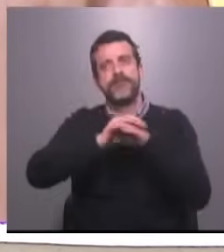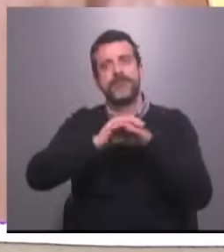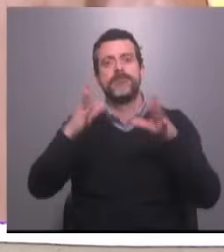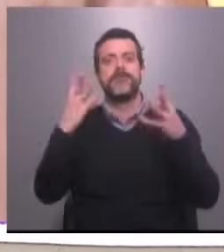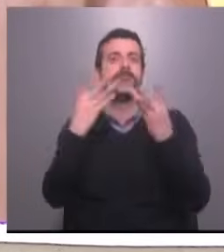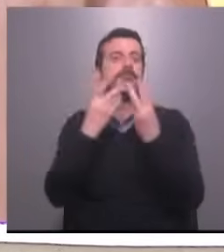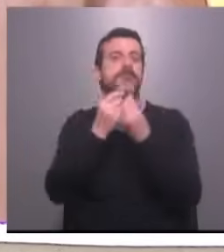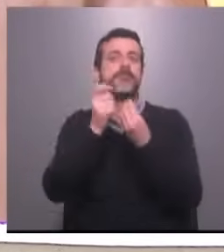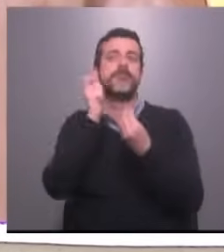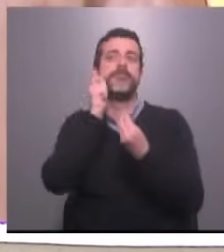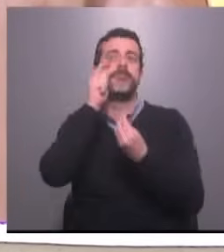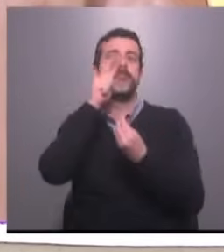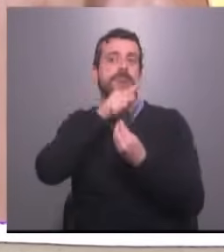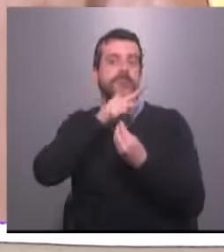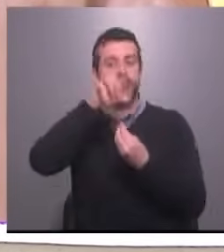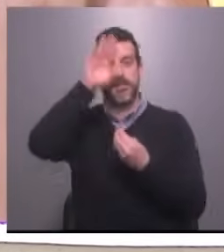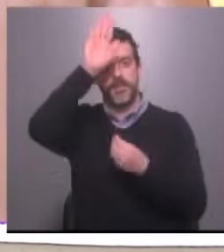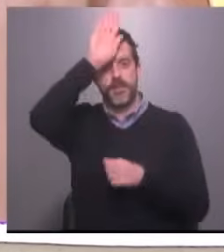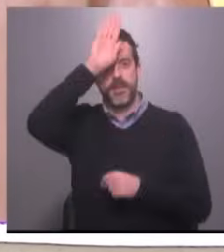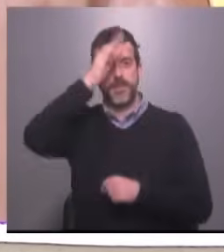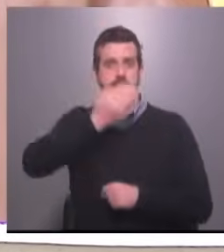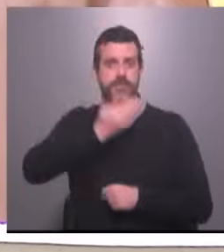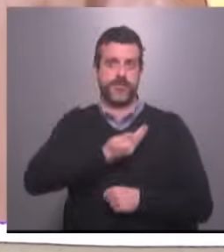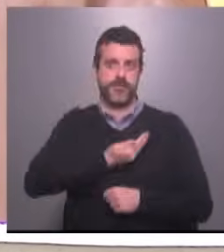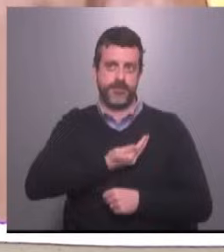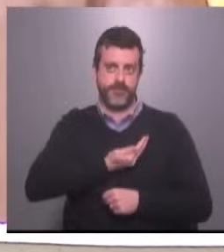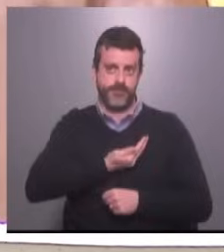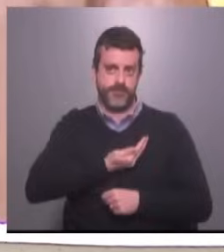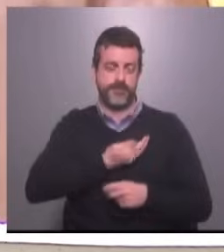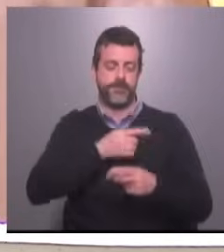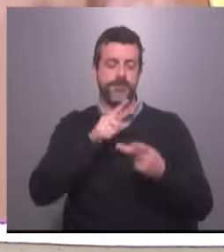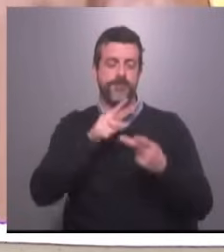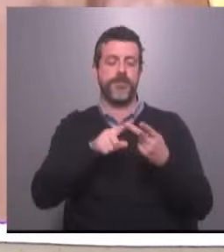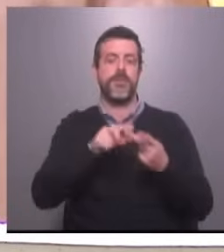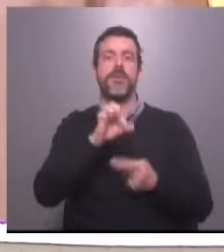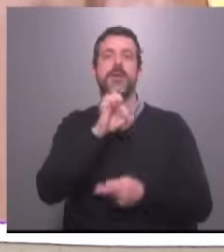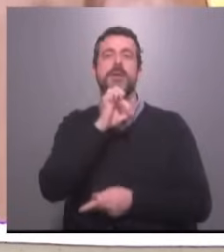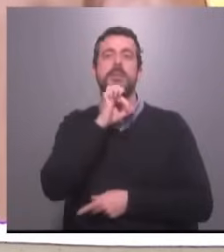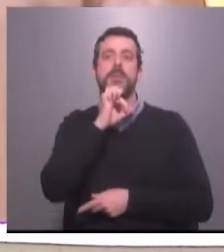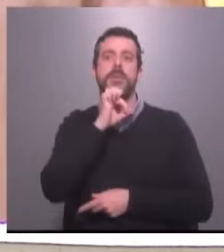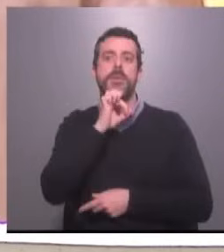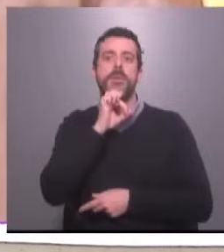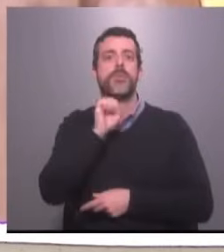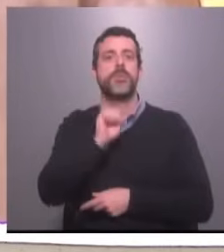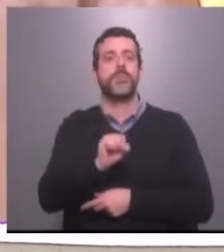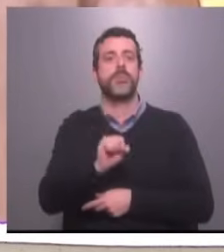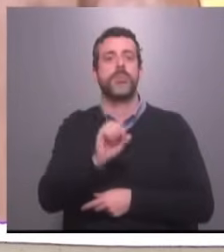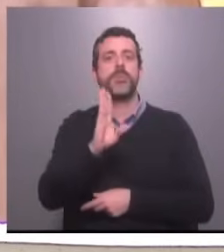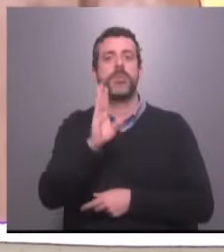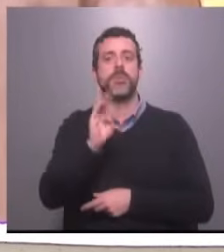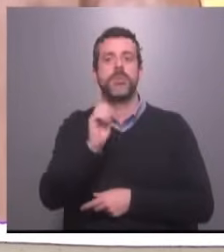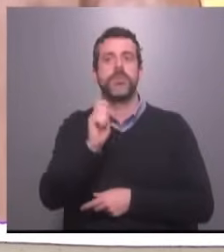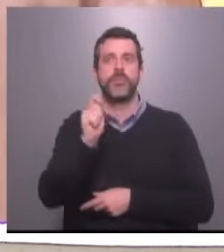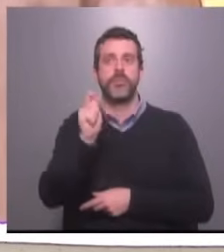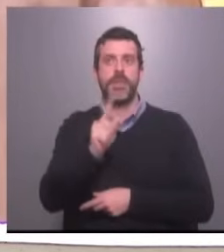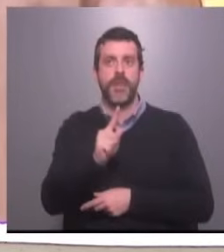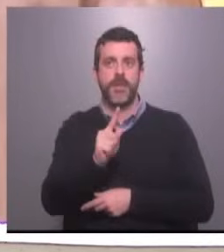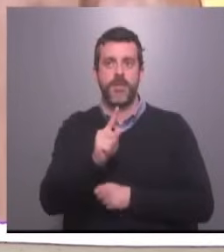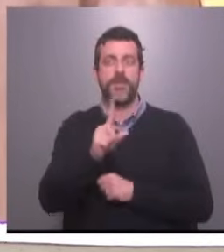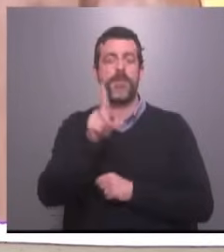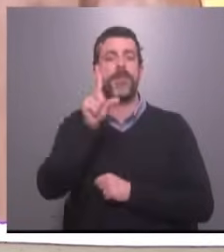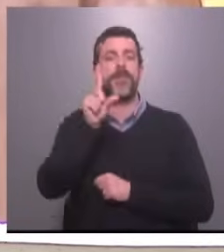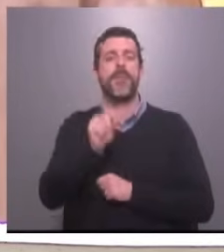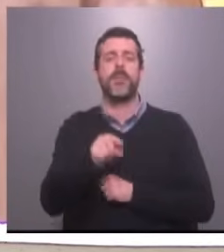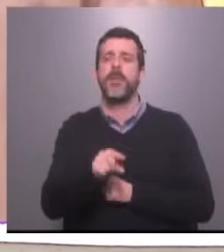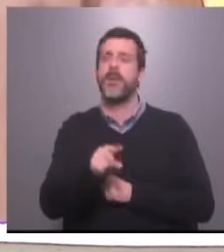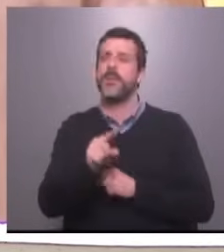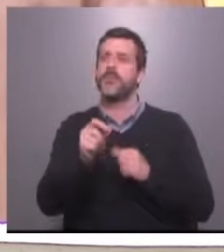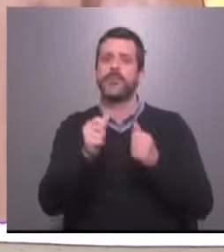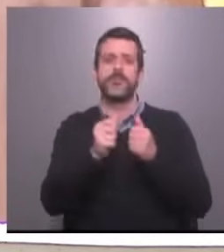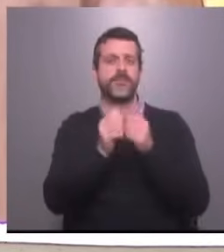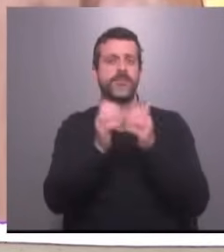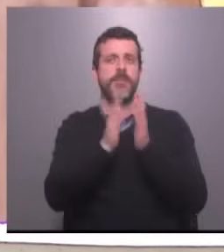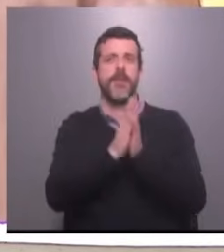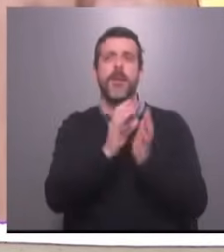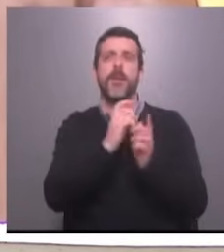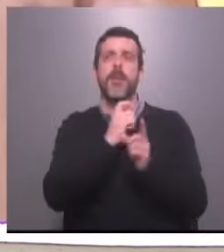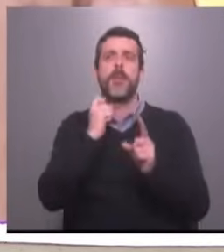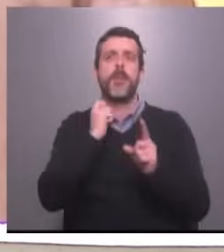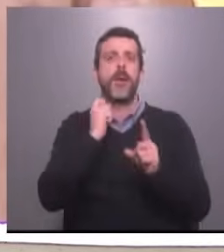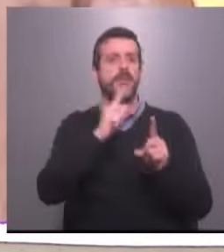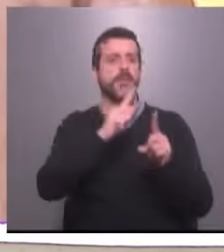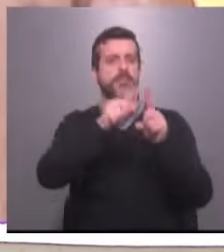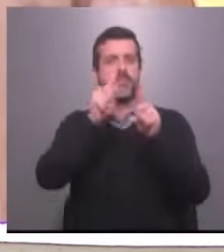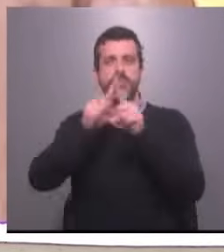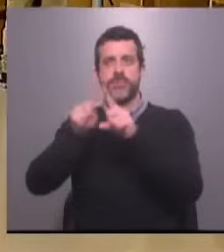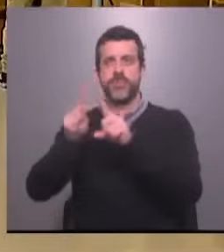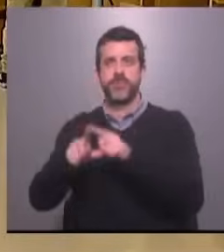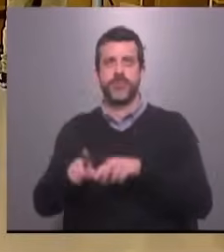caridade, em comunhão com o nosso Papa Francisco, o nosso Bispo José